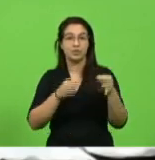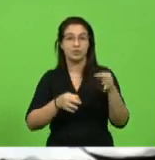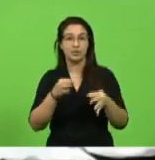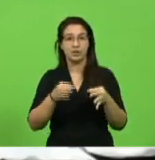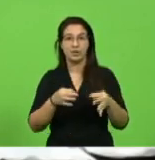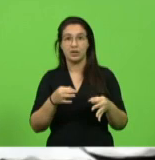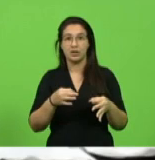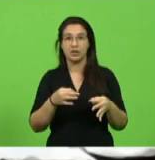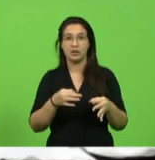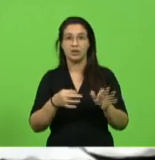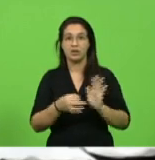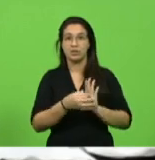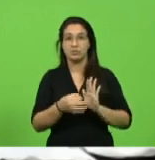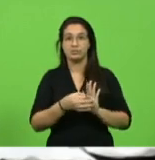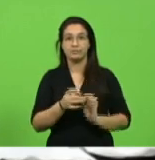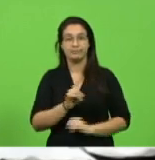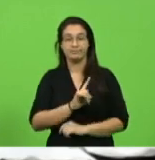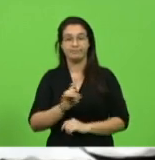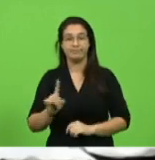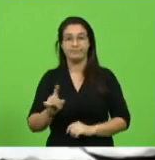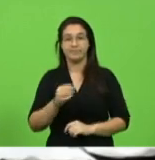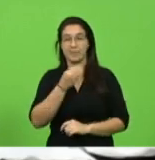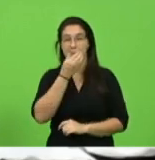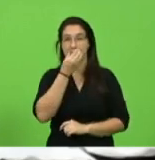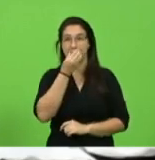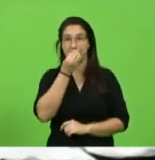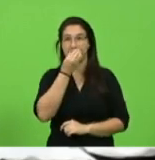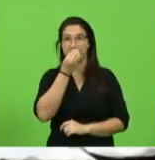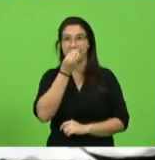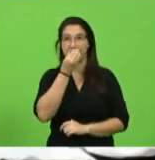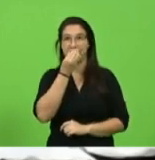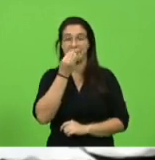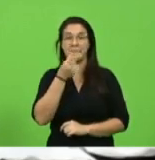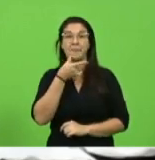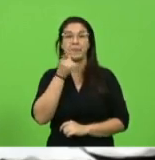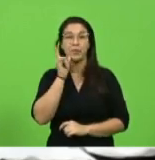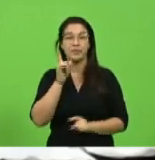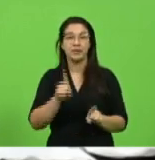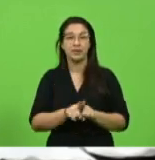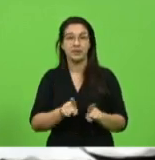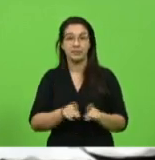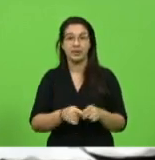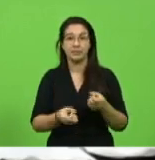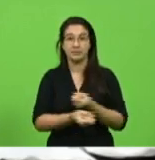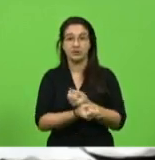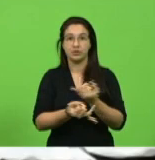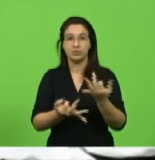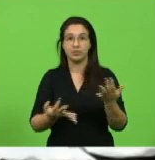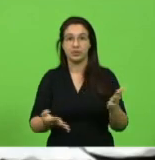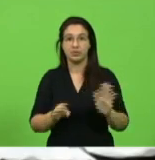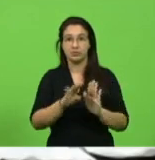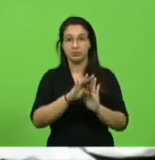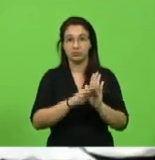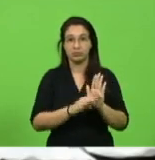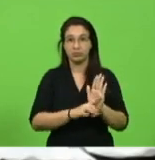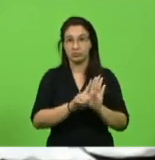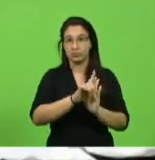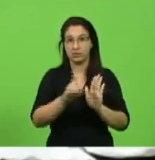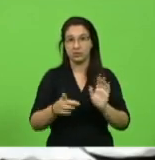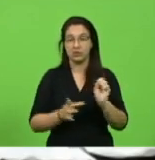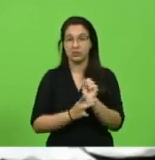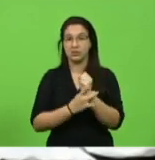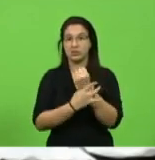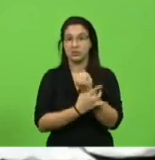seguimento à pretensão. Ainda na data de ontem, foi distribuído mandado de segurança no Tribunal